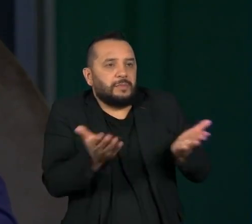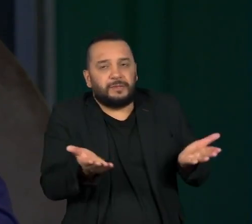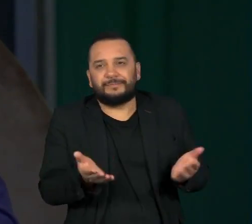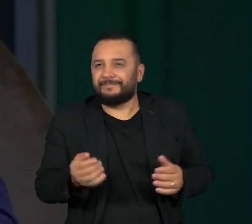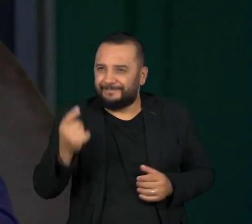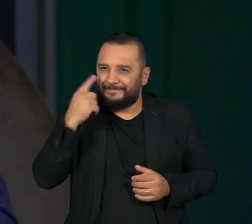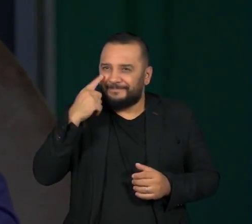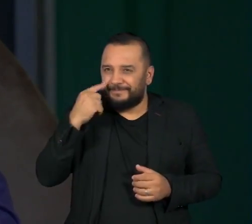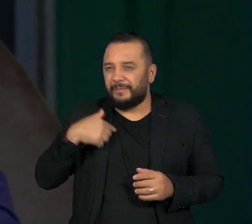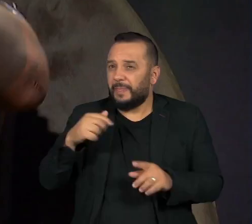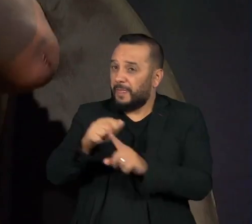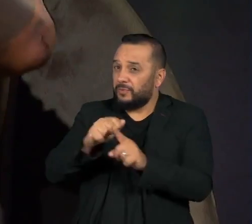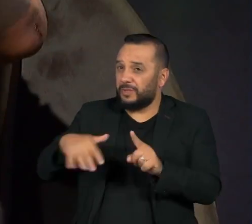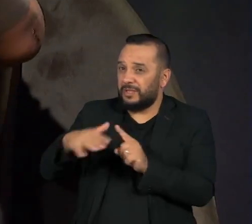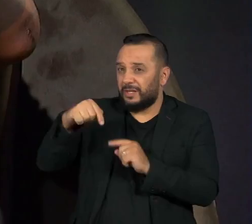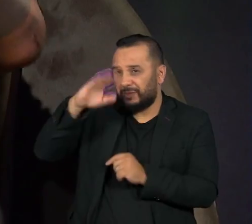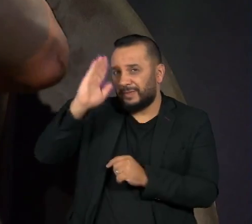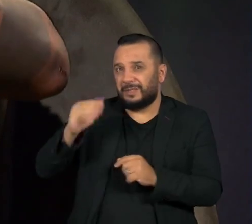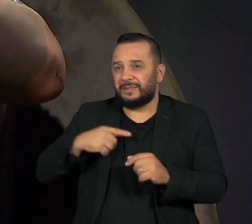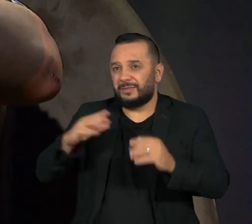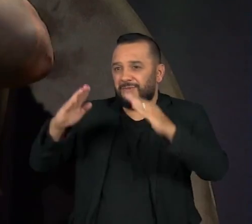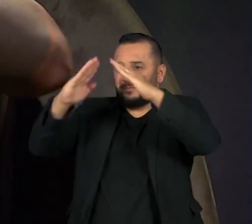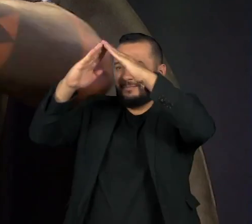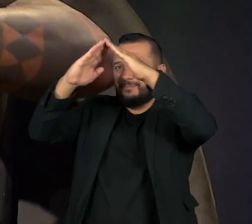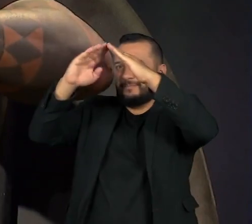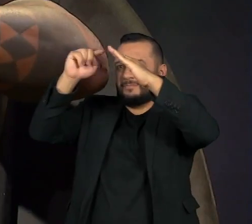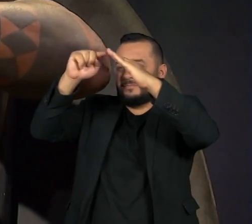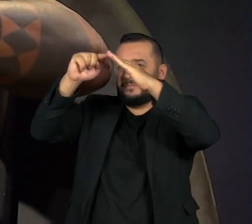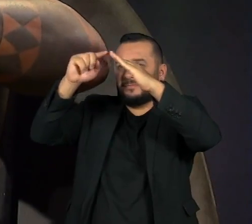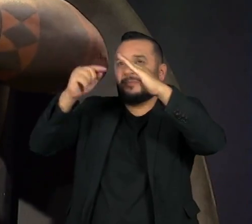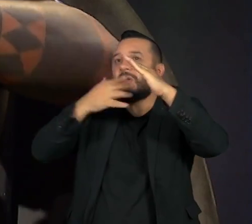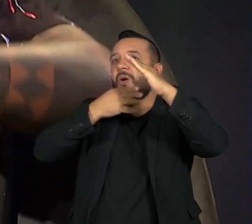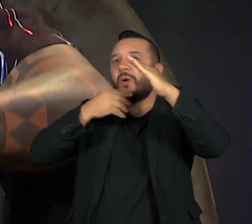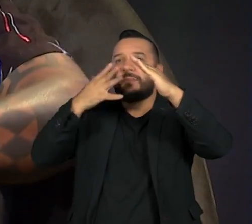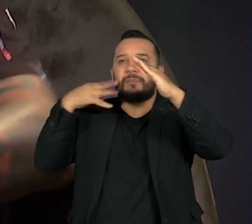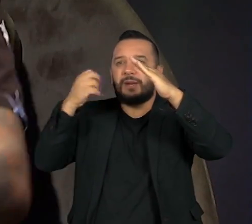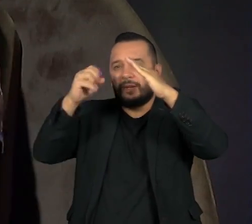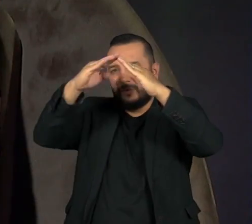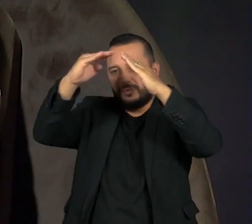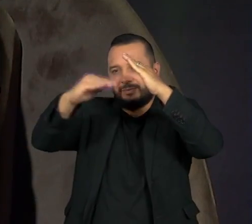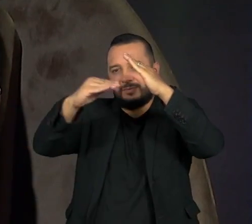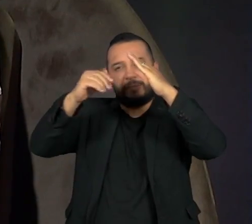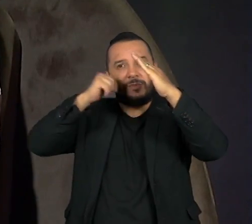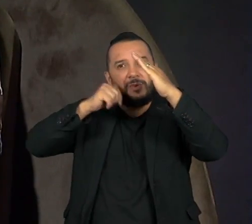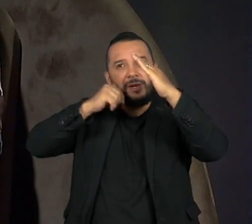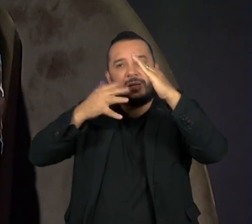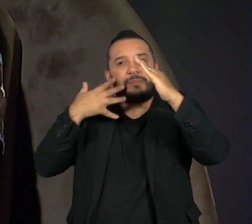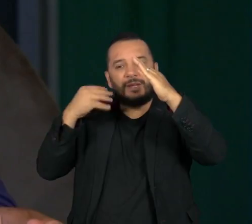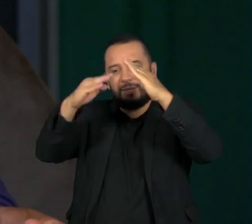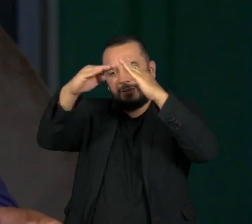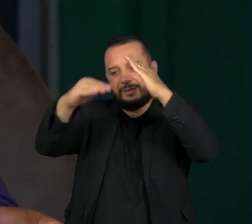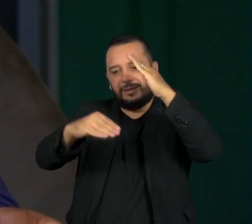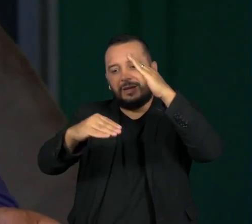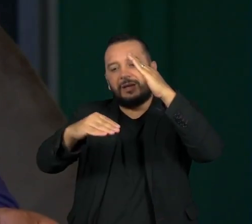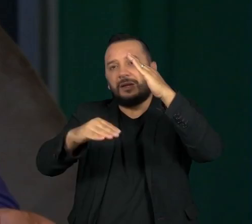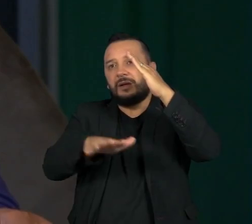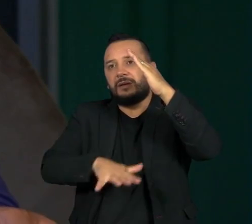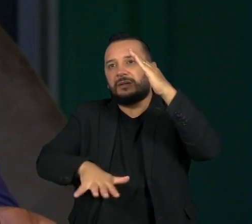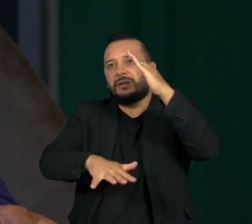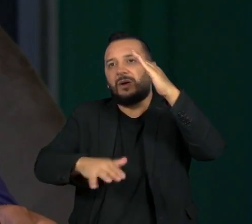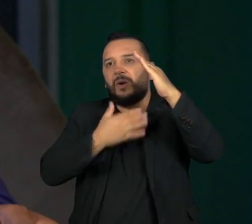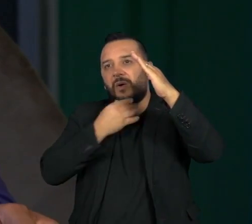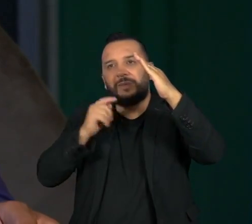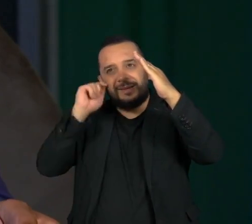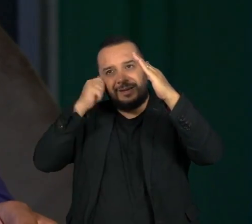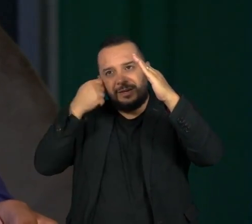social brasileira ela se mantém, né? É homem branco, mulher branca, homem negro, mulher negra na base da pirâmide. Todos os dados de pesquisa